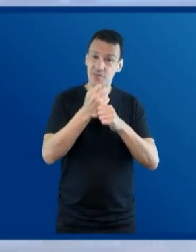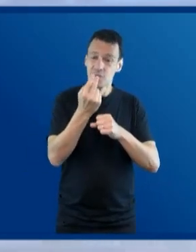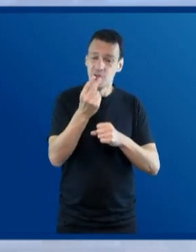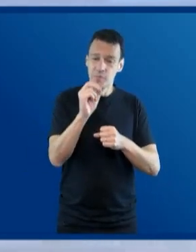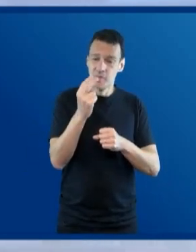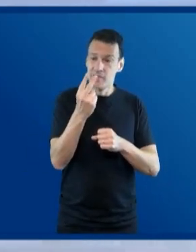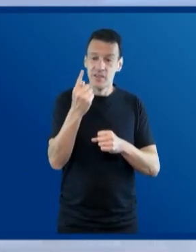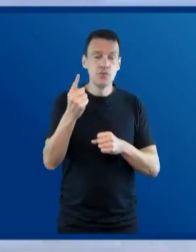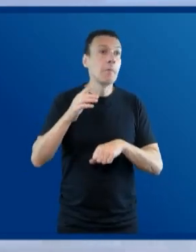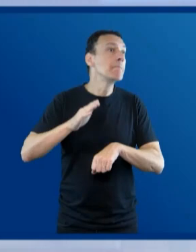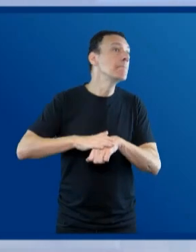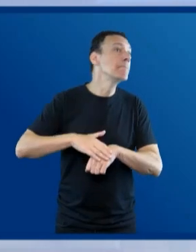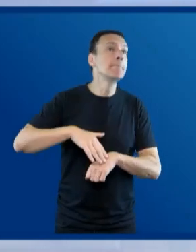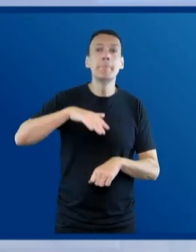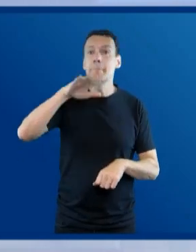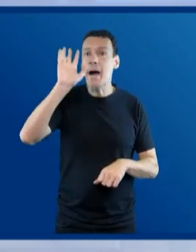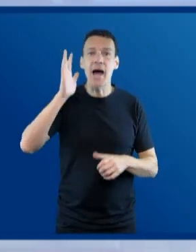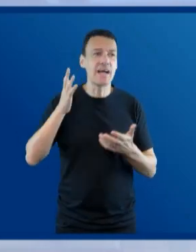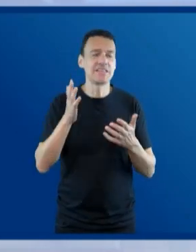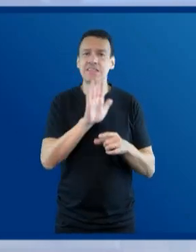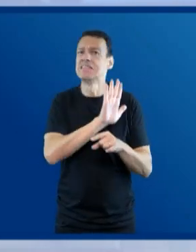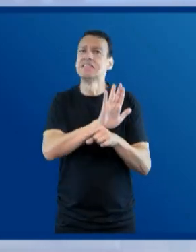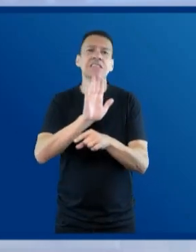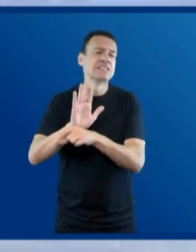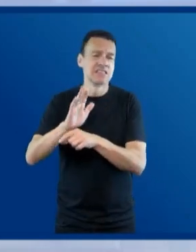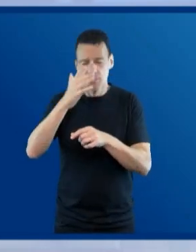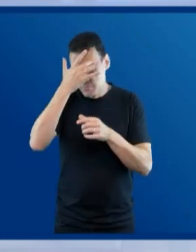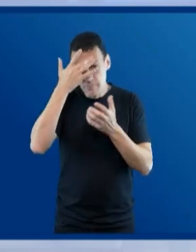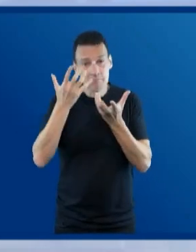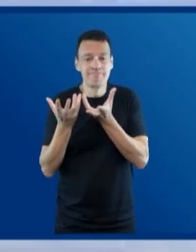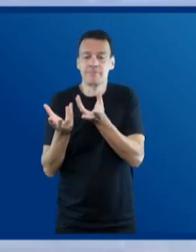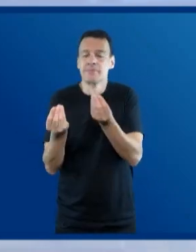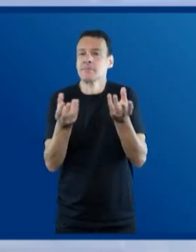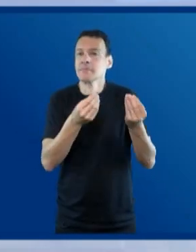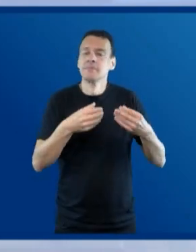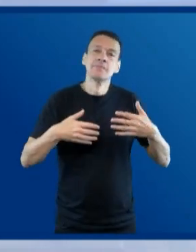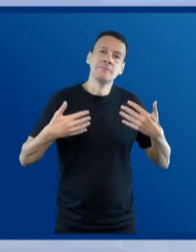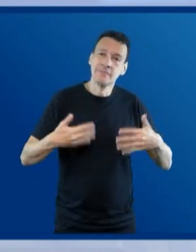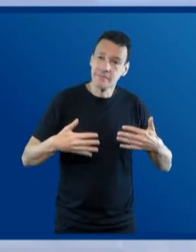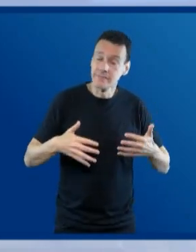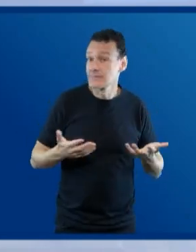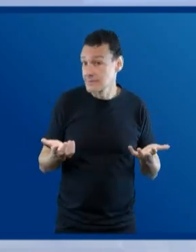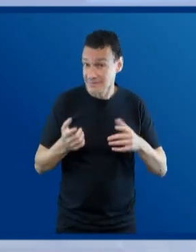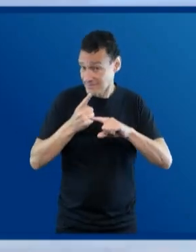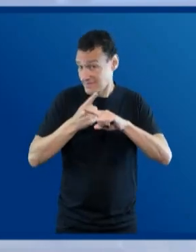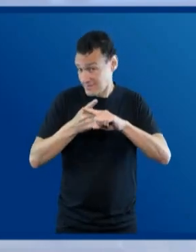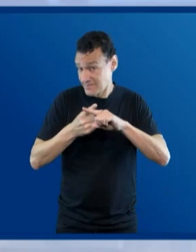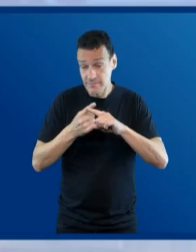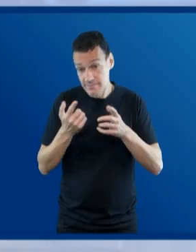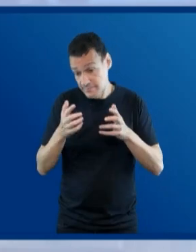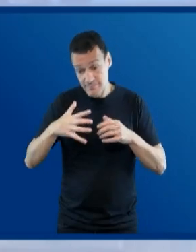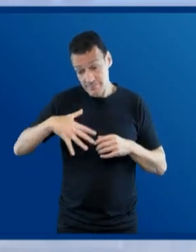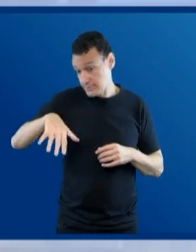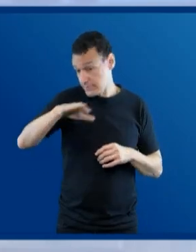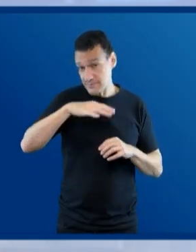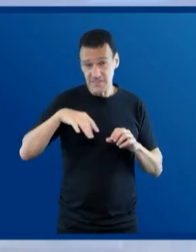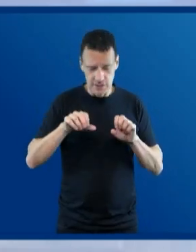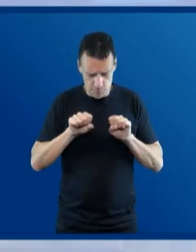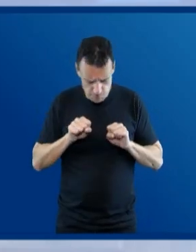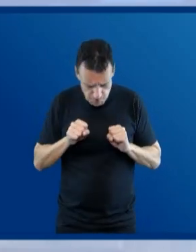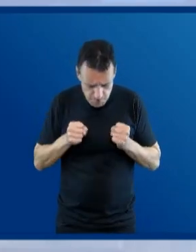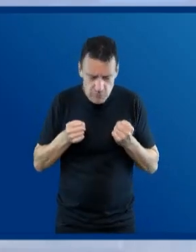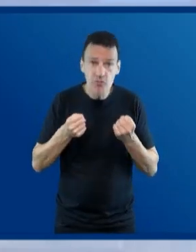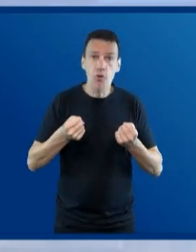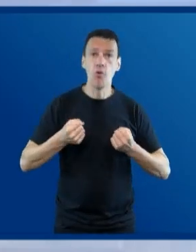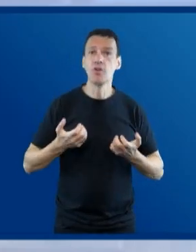outros. Os resultados são muito mais robustos. E isso é fruto de muito esforço, dedicação,